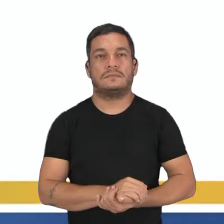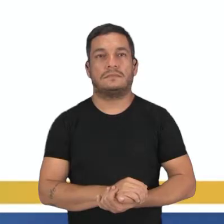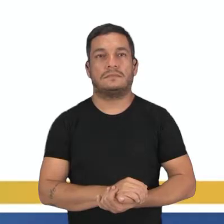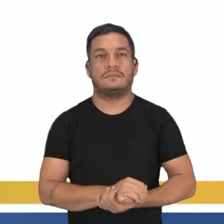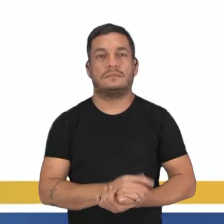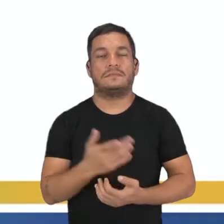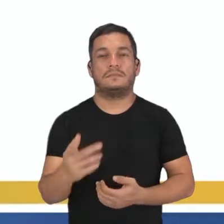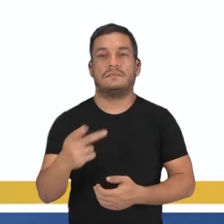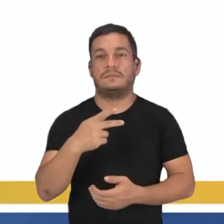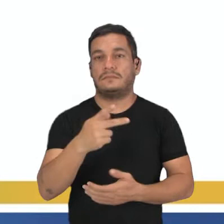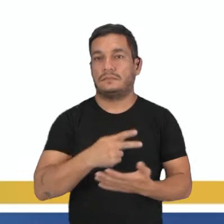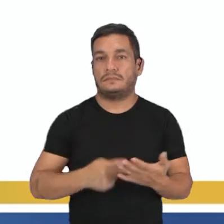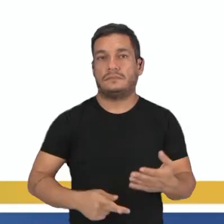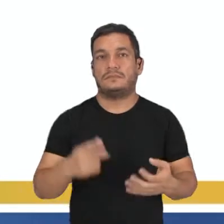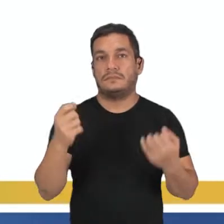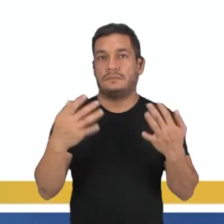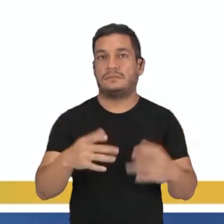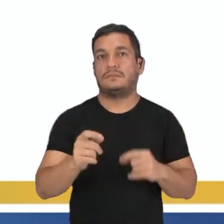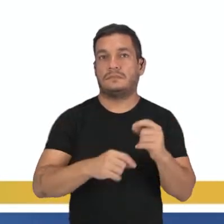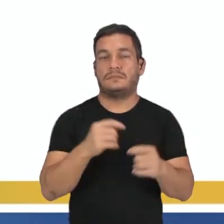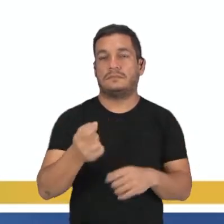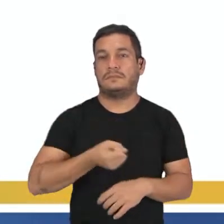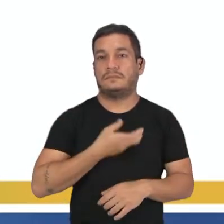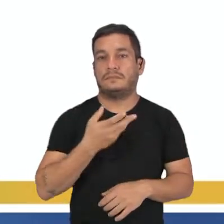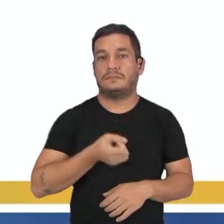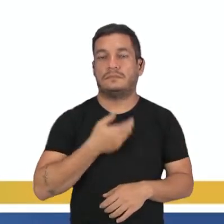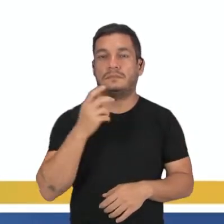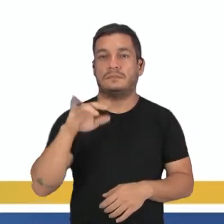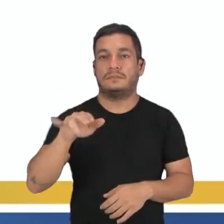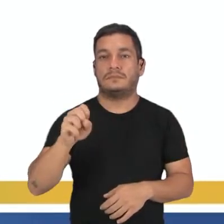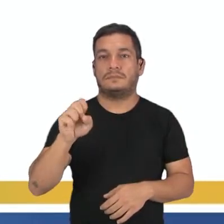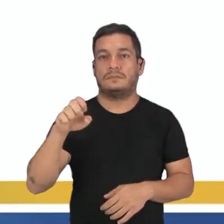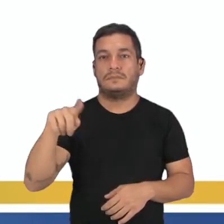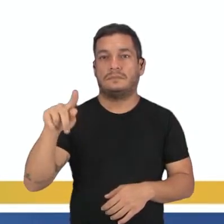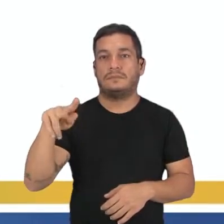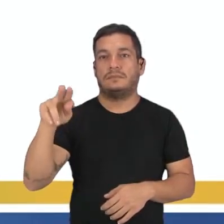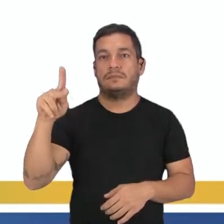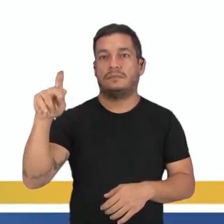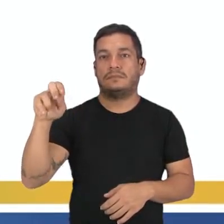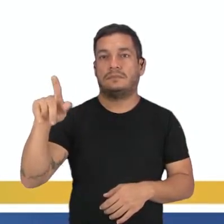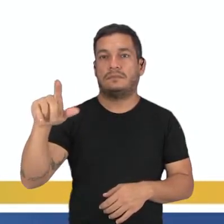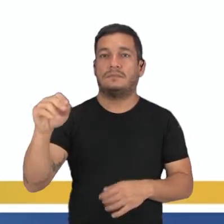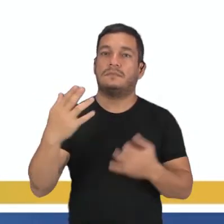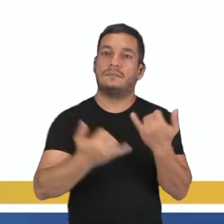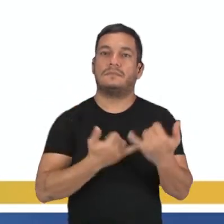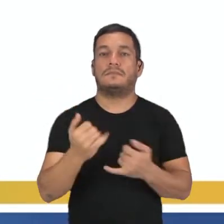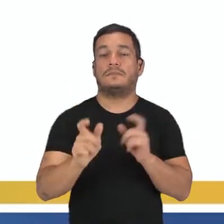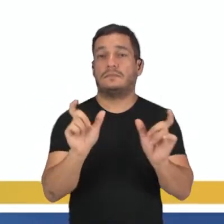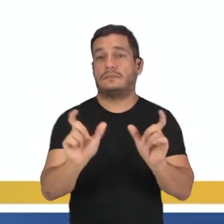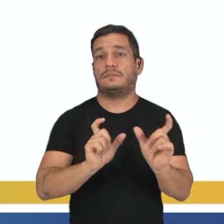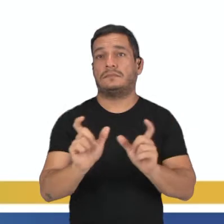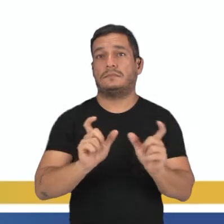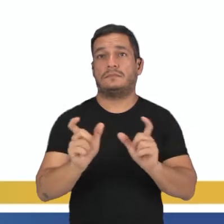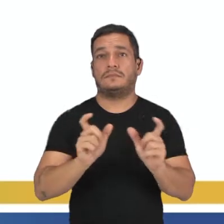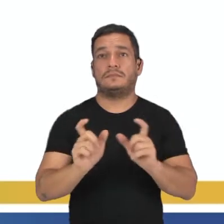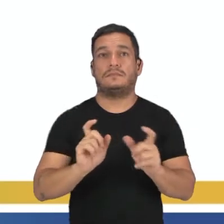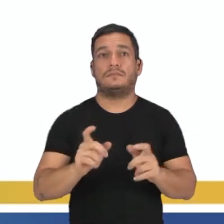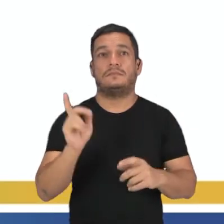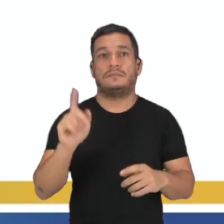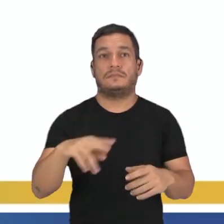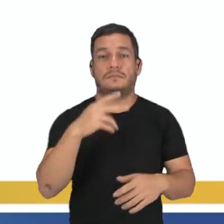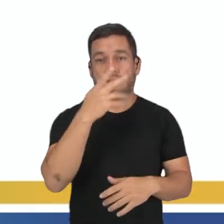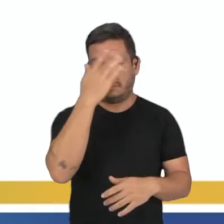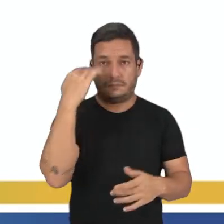a poesia é definida pelo poeta José Paulo como uma brincadeira de palavras na